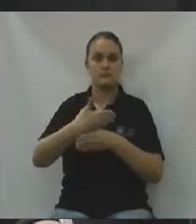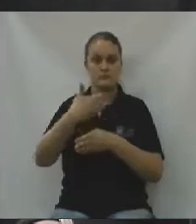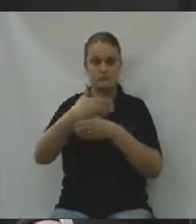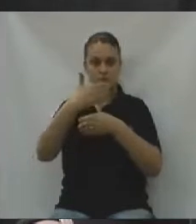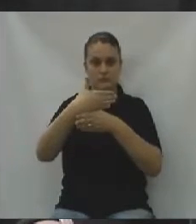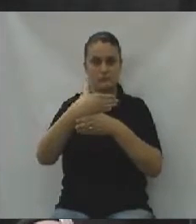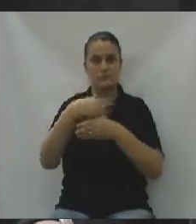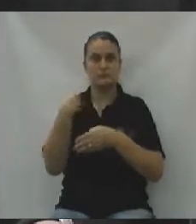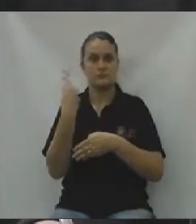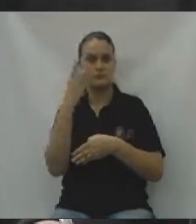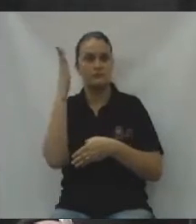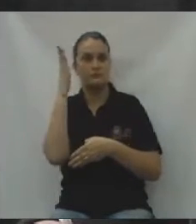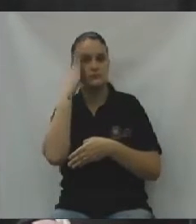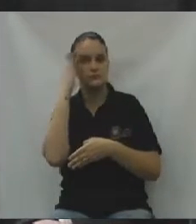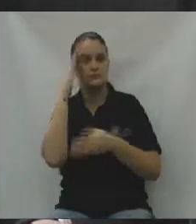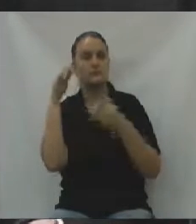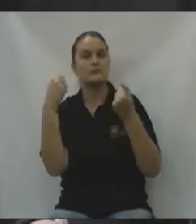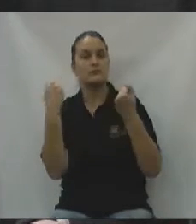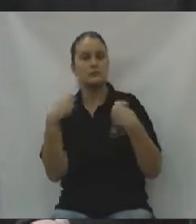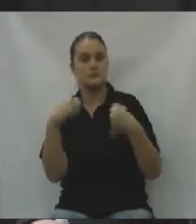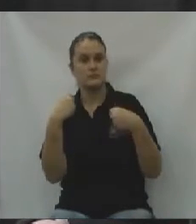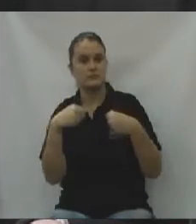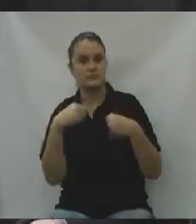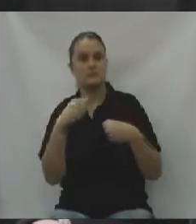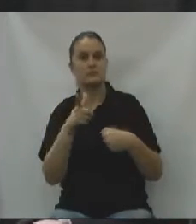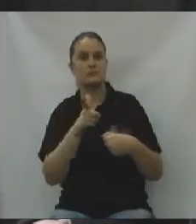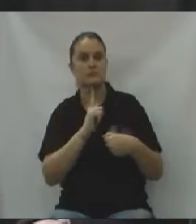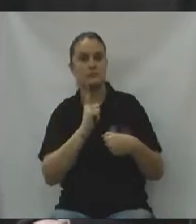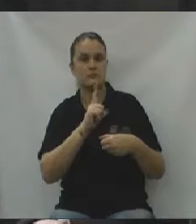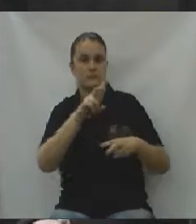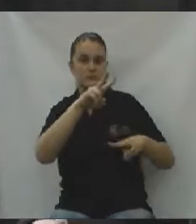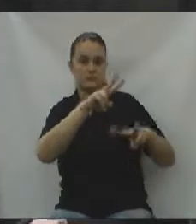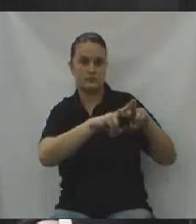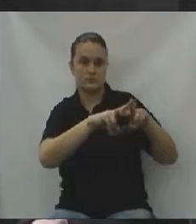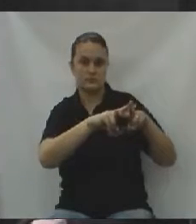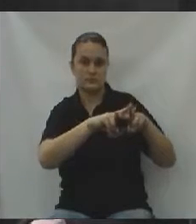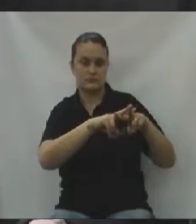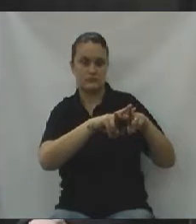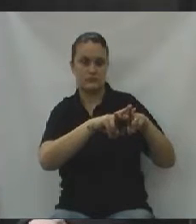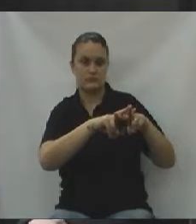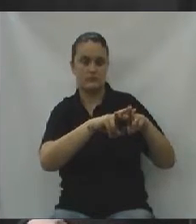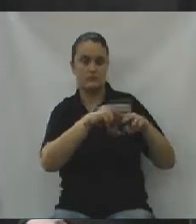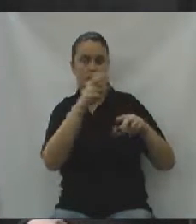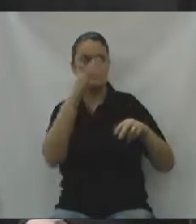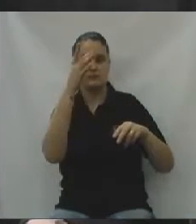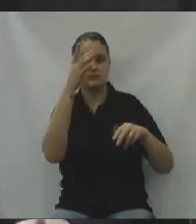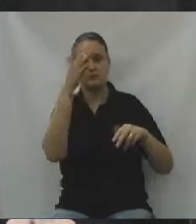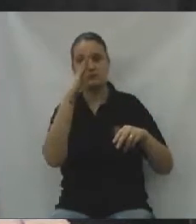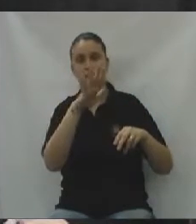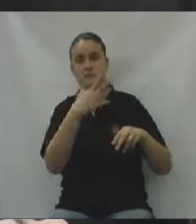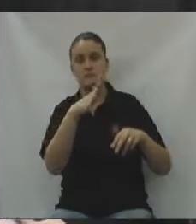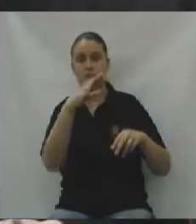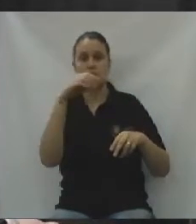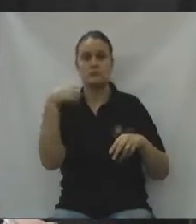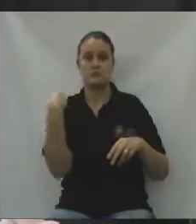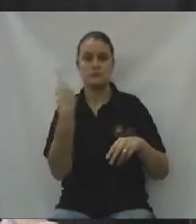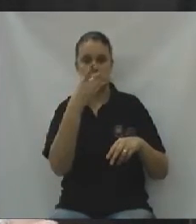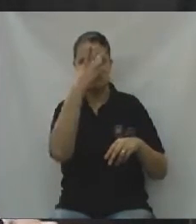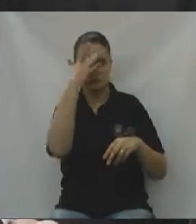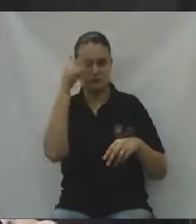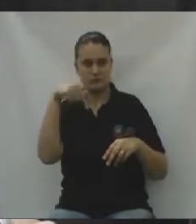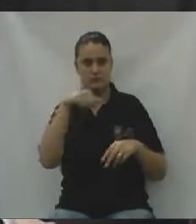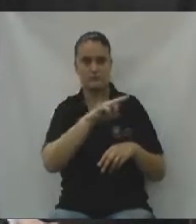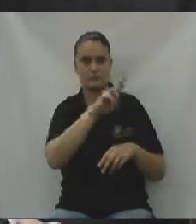nós sabemos que é necessário que tenhamos um presídio que comportem, no mínimo, os nossos presos